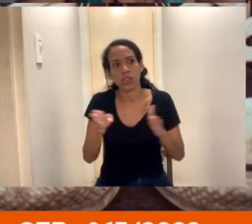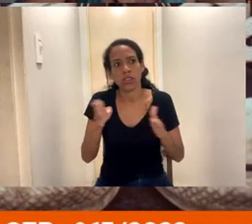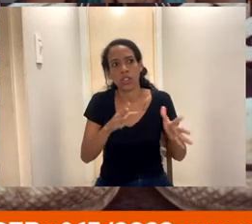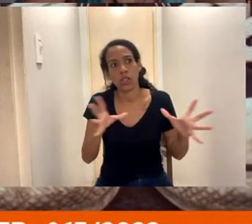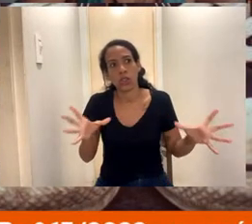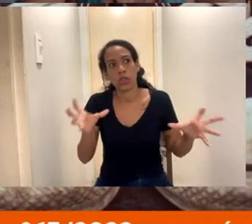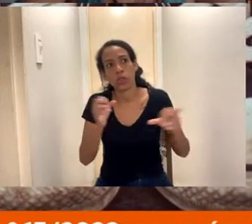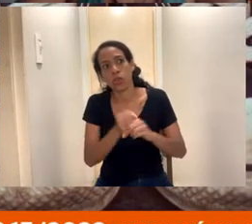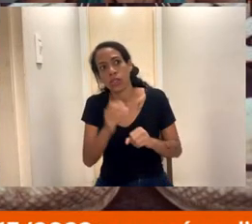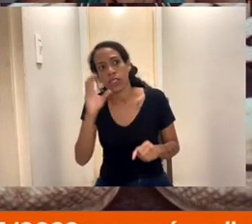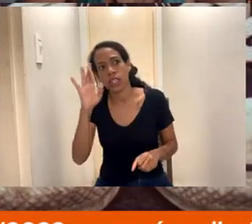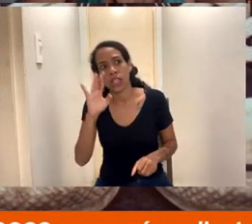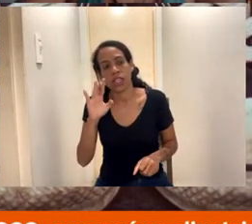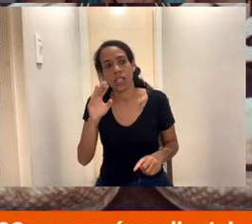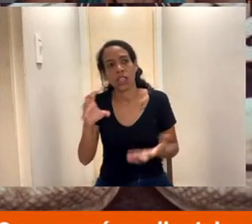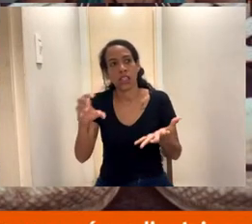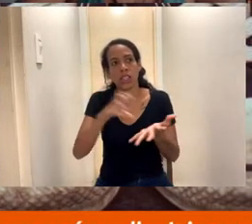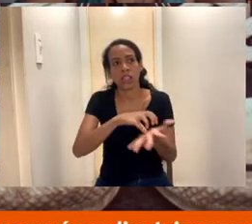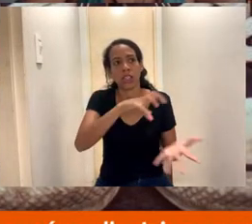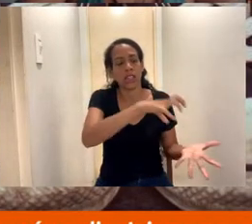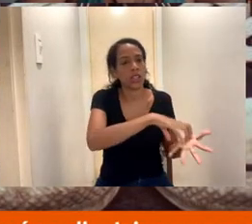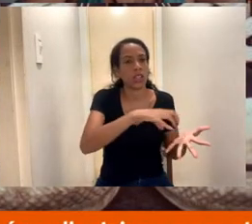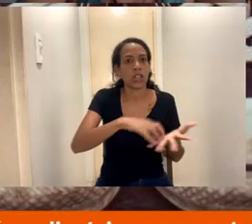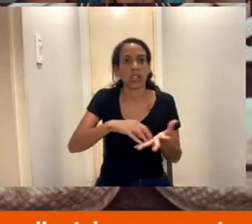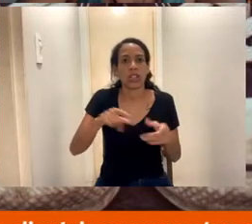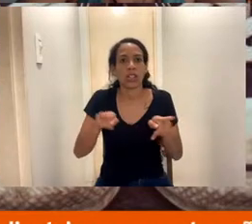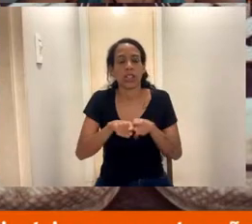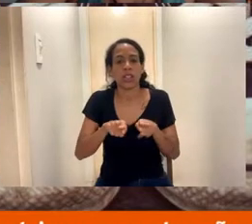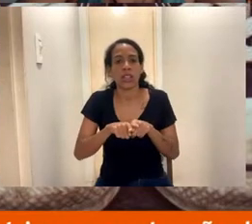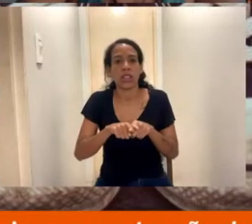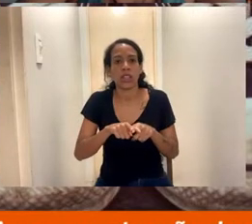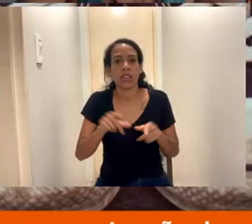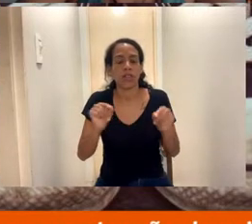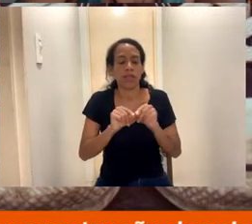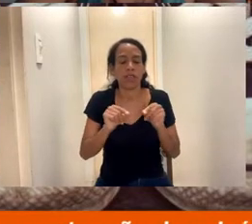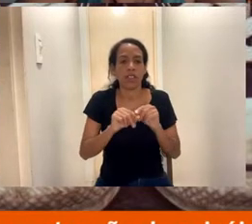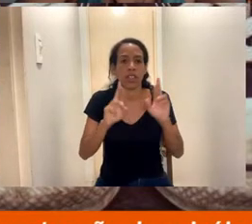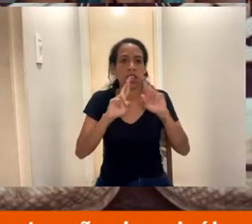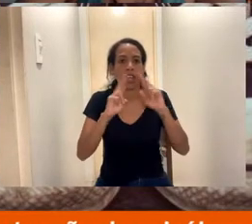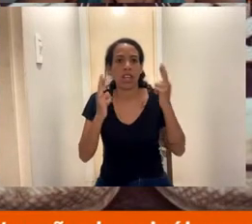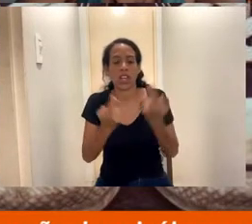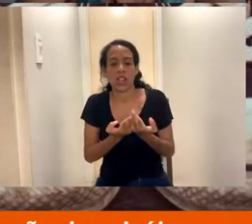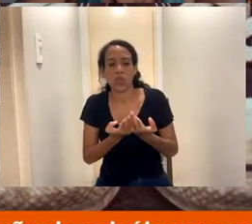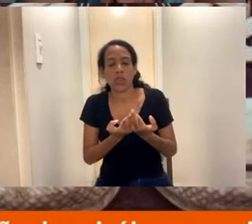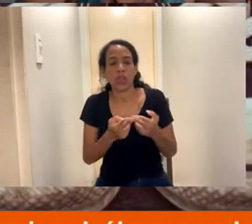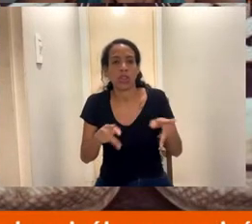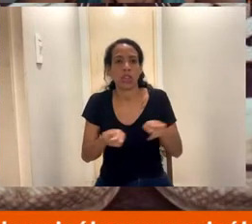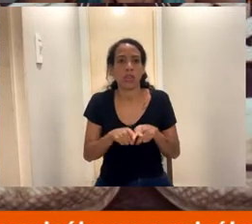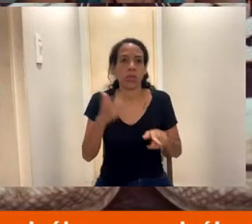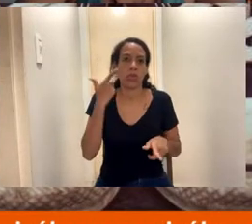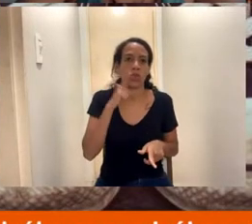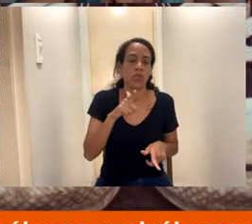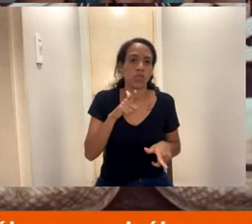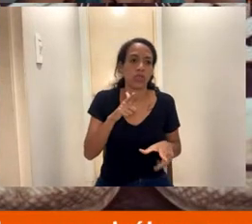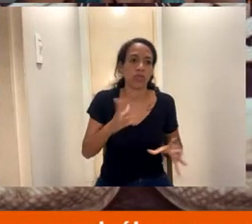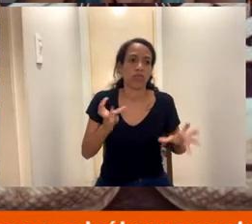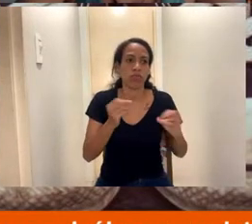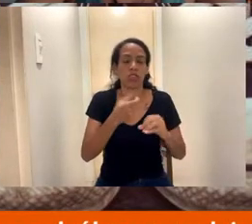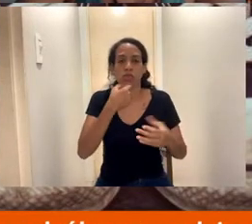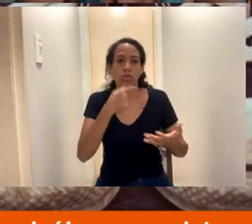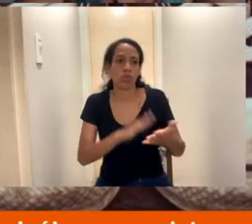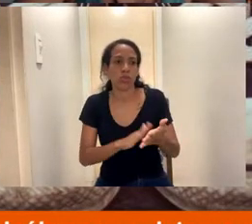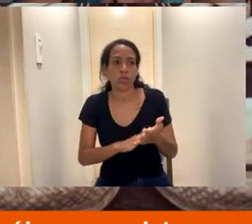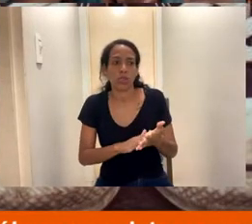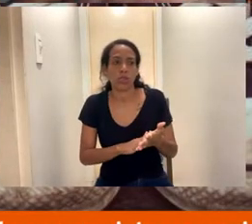CRs, solicitando contribuições à minuta e ainda realizou uma reunião ampliada para incorporar todas as sugestões.